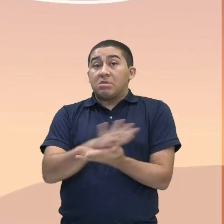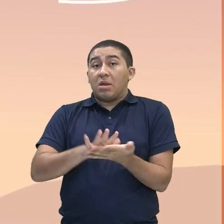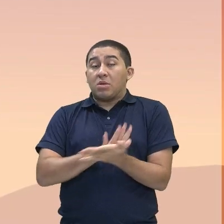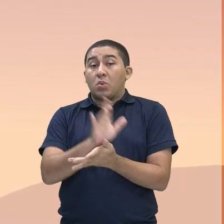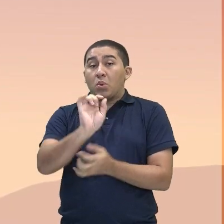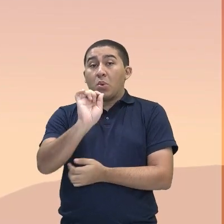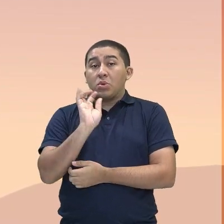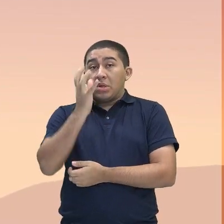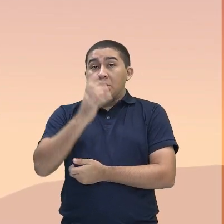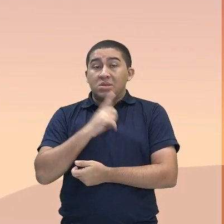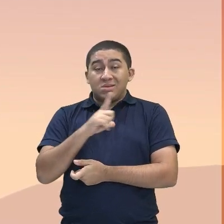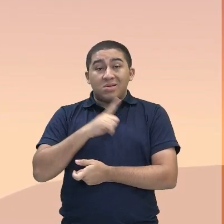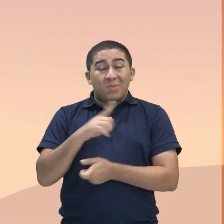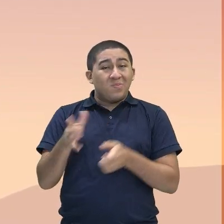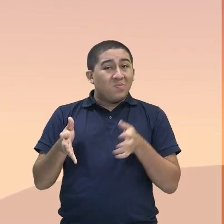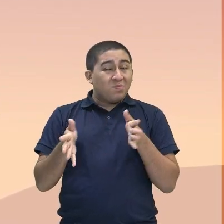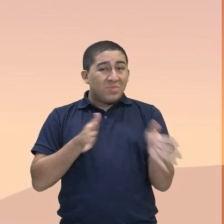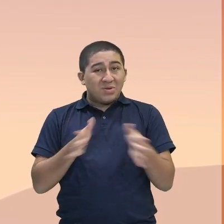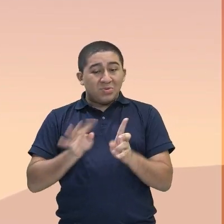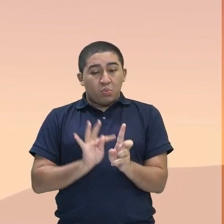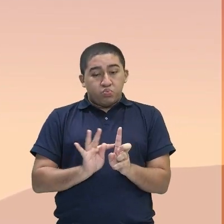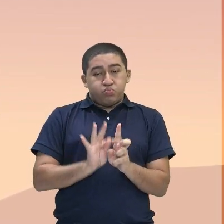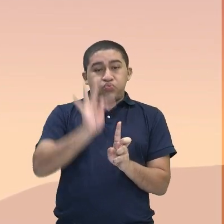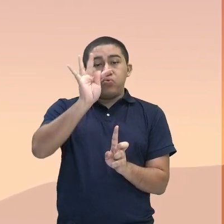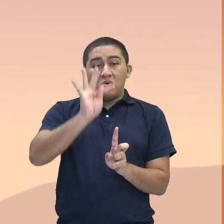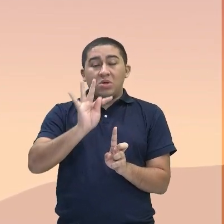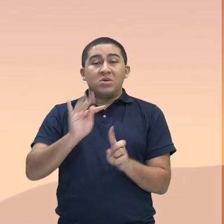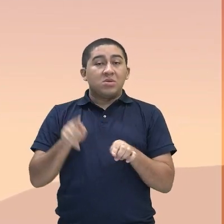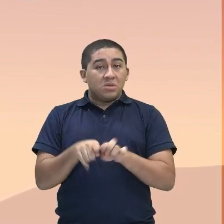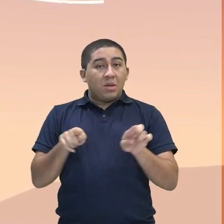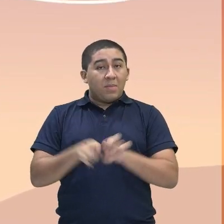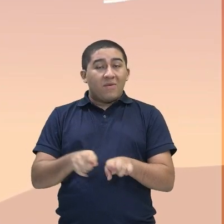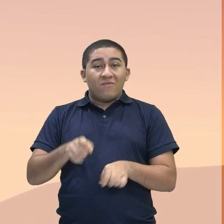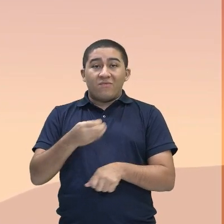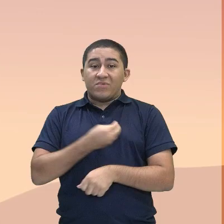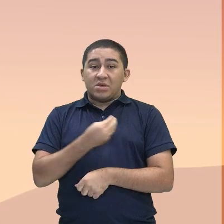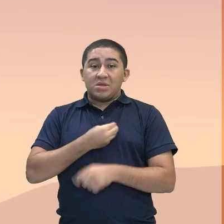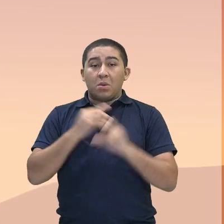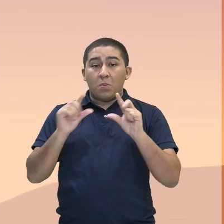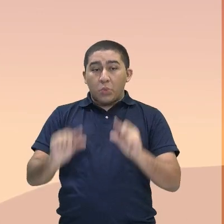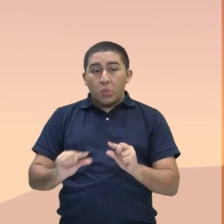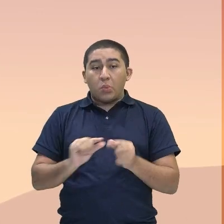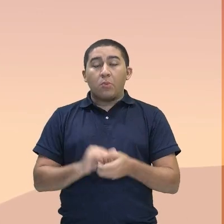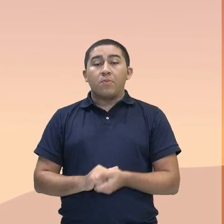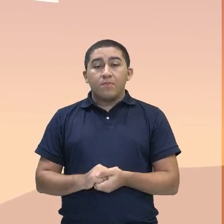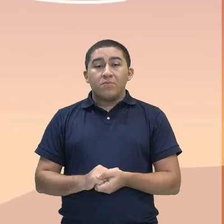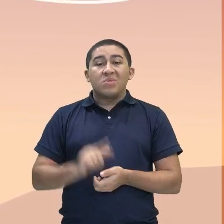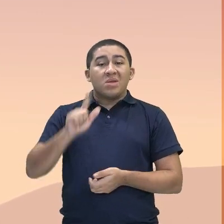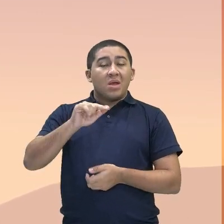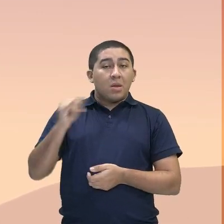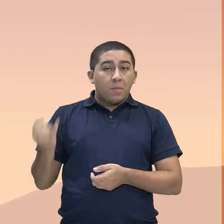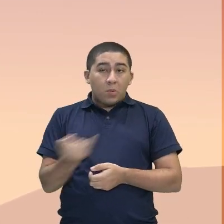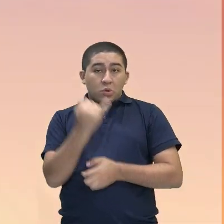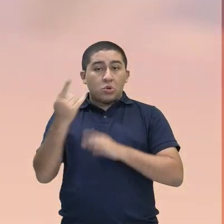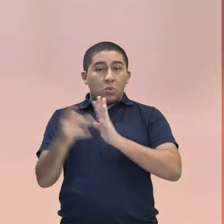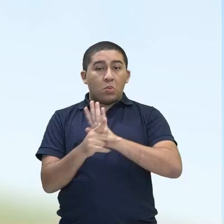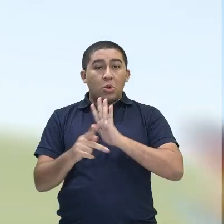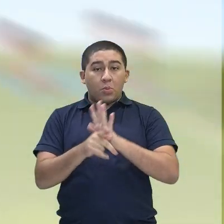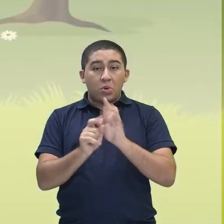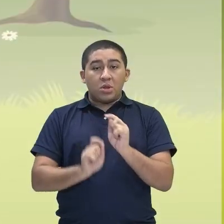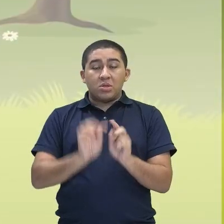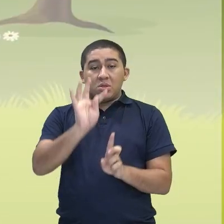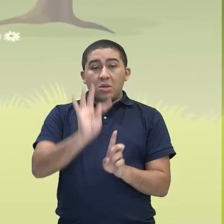teria climas extremos e menos vida. A circulação geral da atmosfera é o motor invisível do clima global.